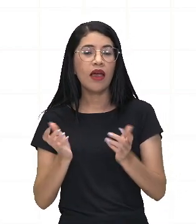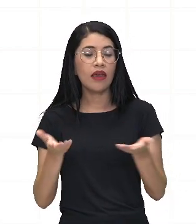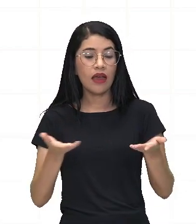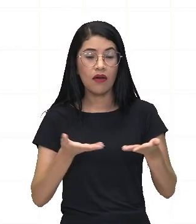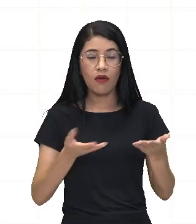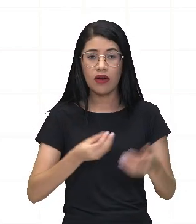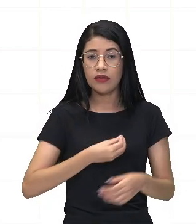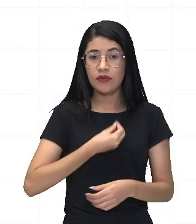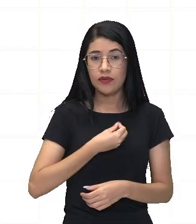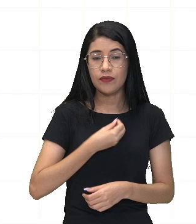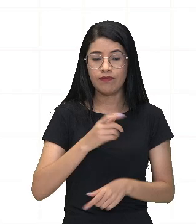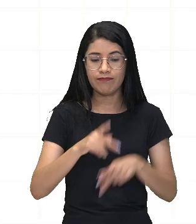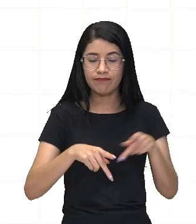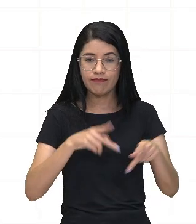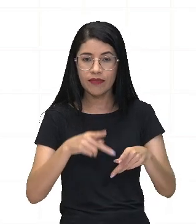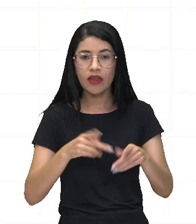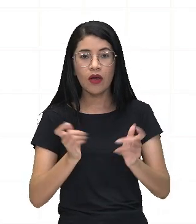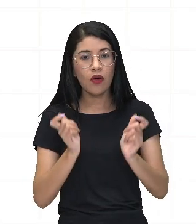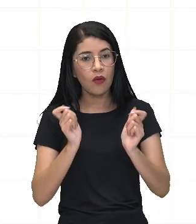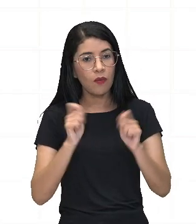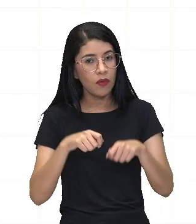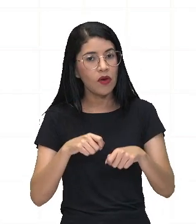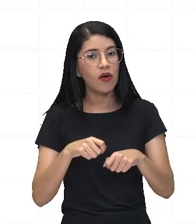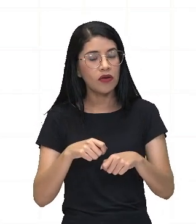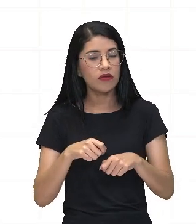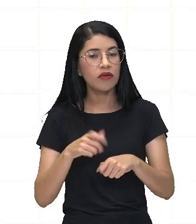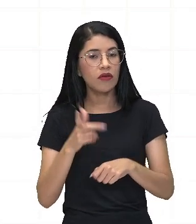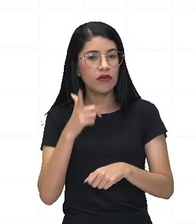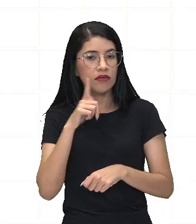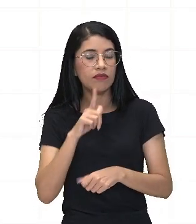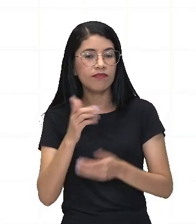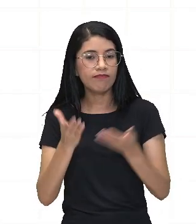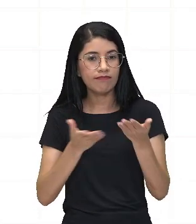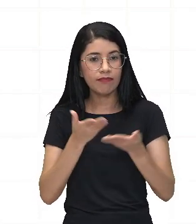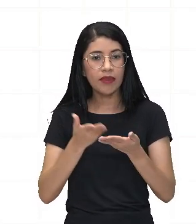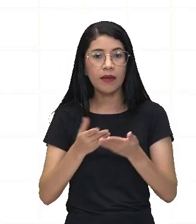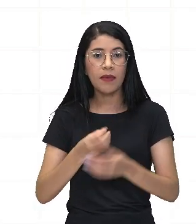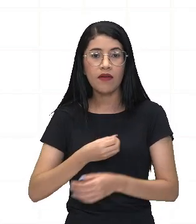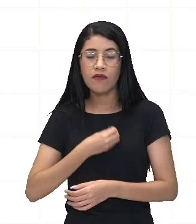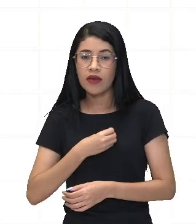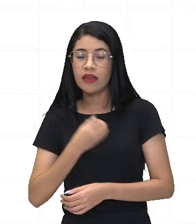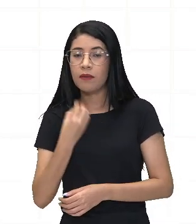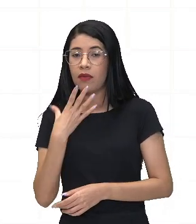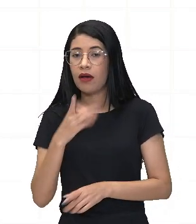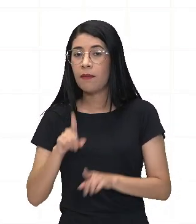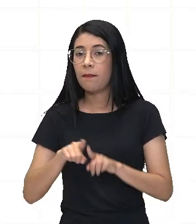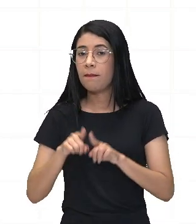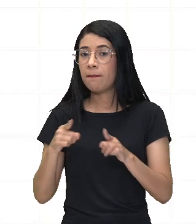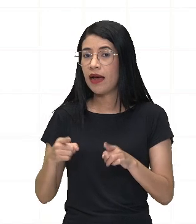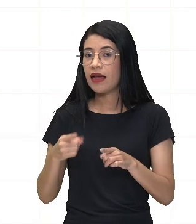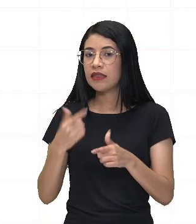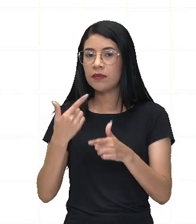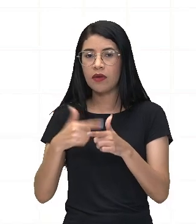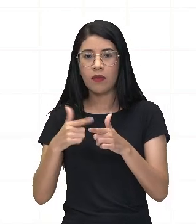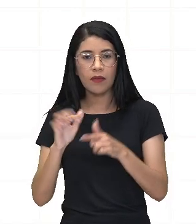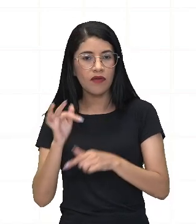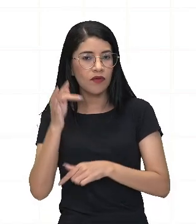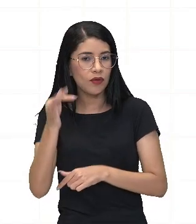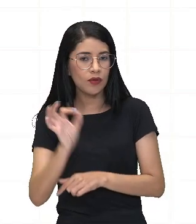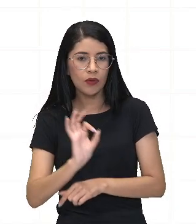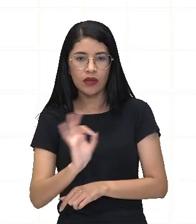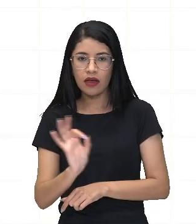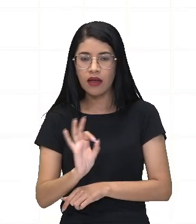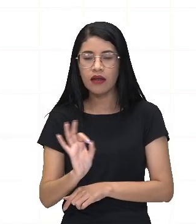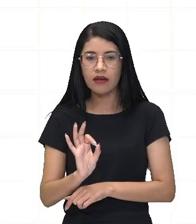atuais tenham acesso aos recursos necessários para viver bem, sem comprometer a capacidade